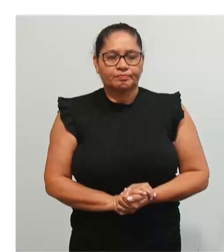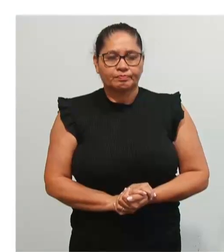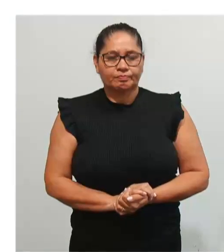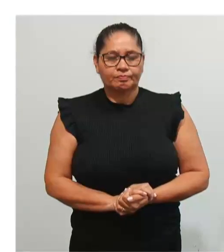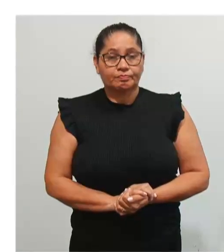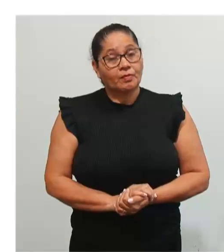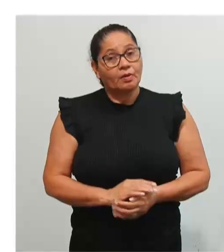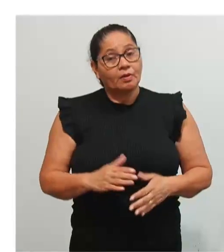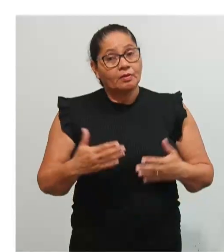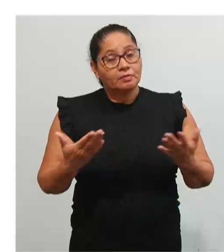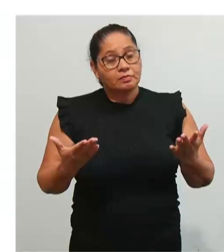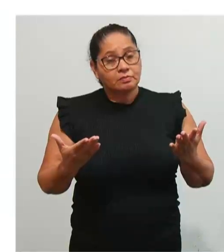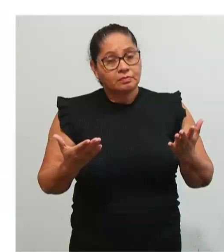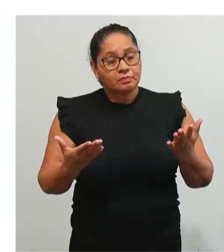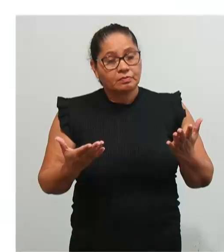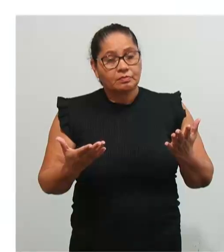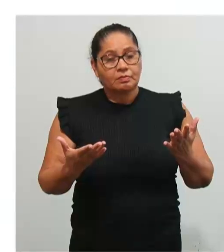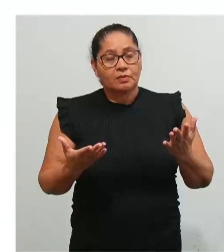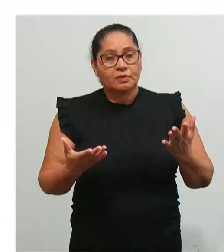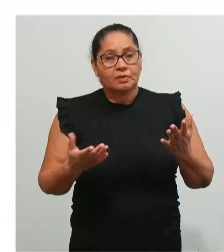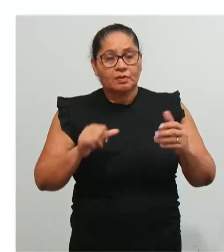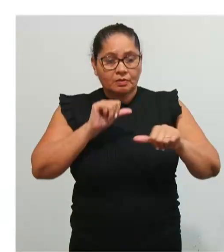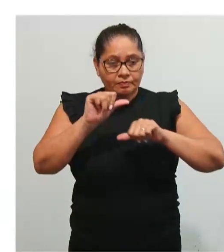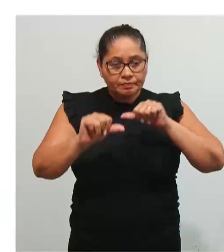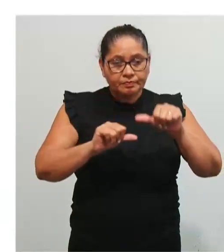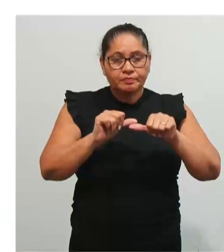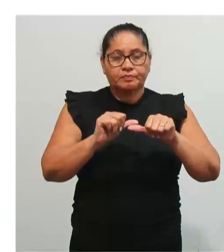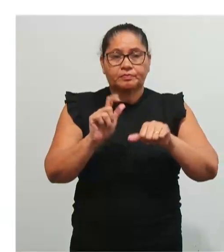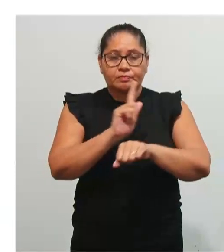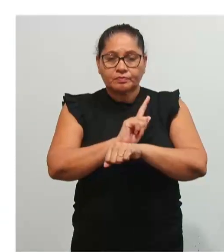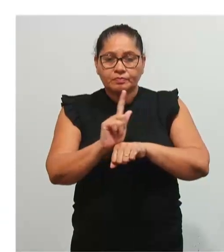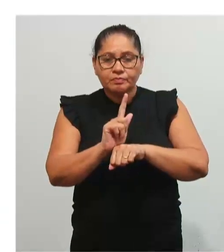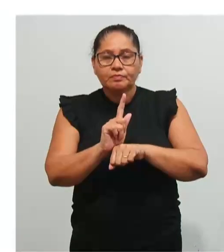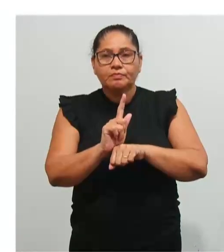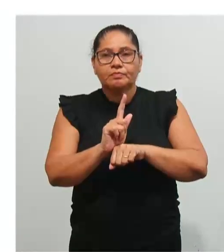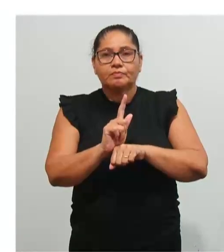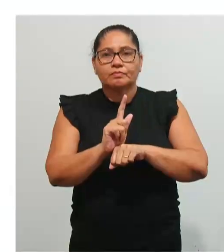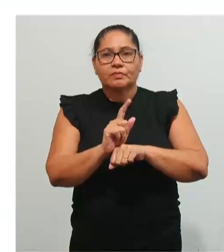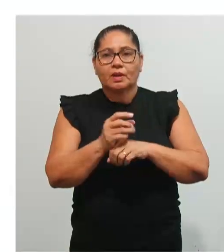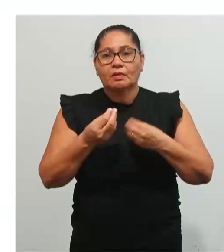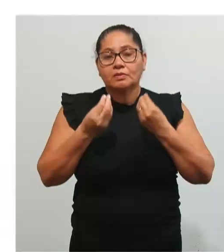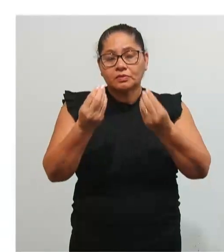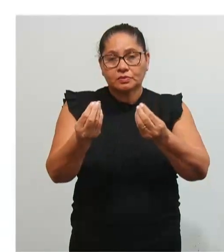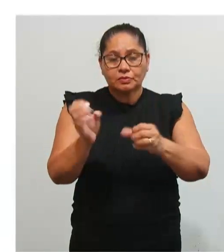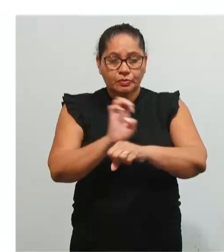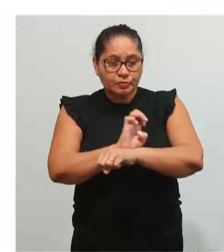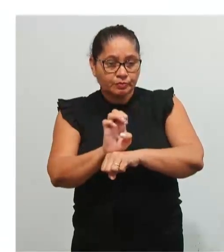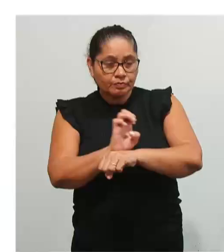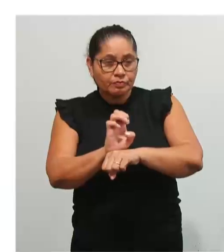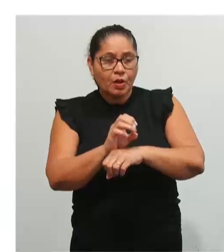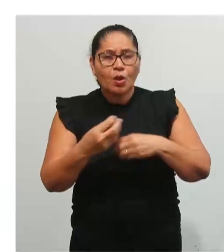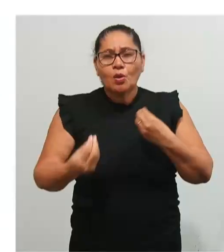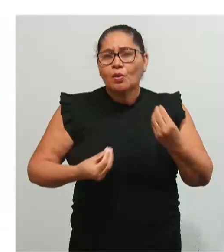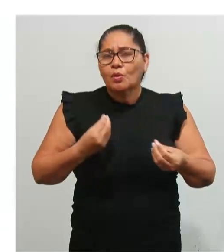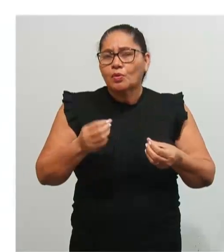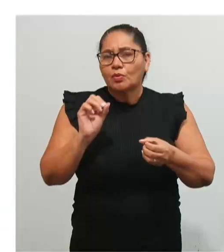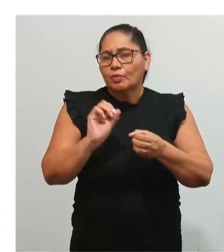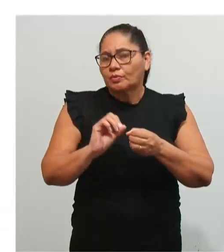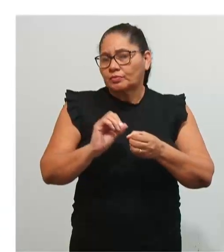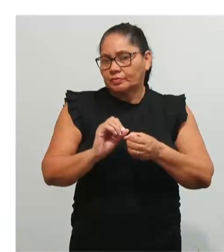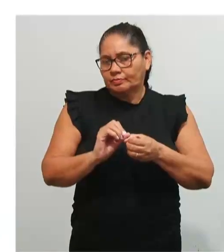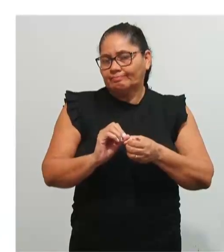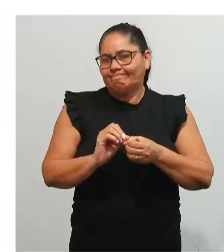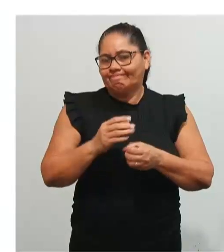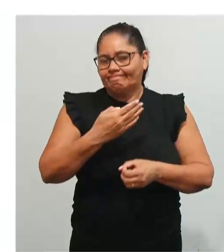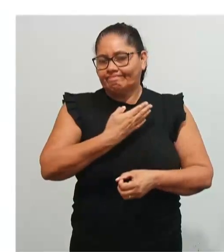Nesse aspecto, a reforma gerencial pretendia devolver ao Estado a capacidade de governar.